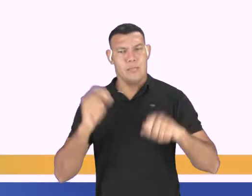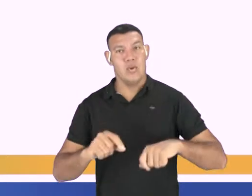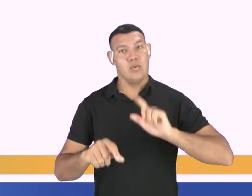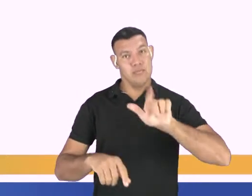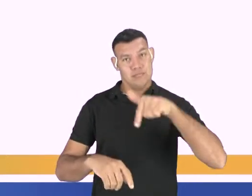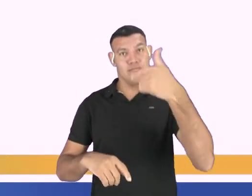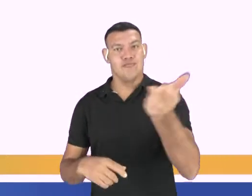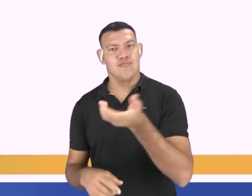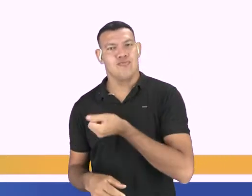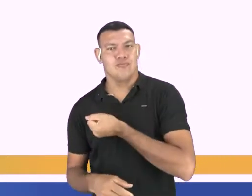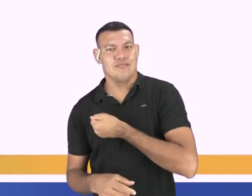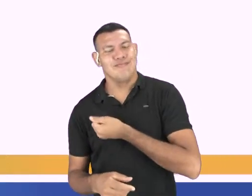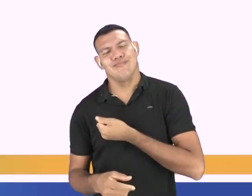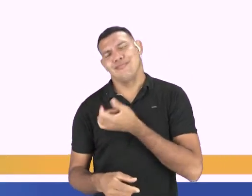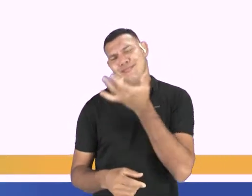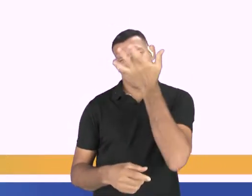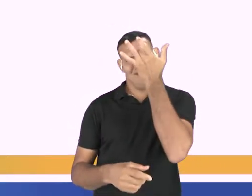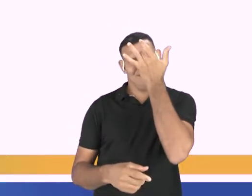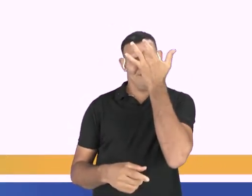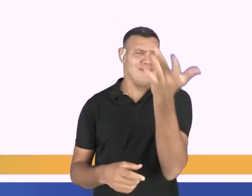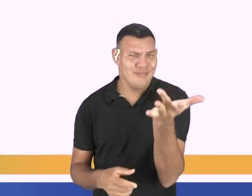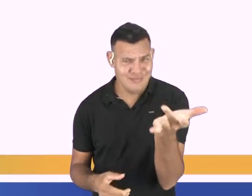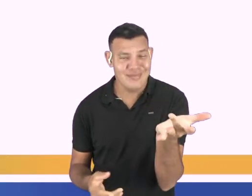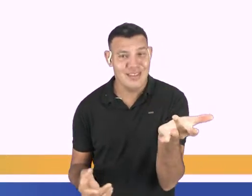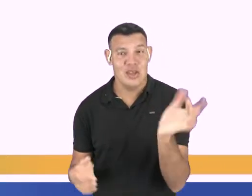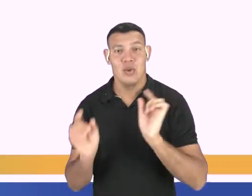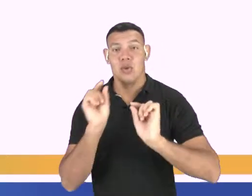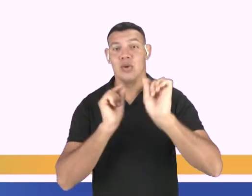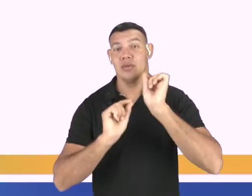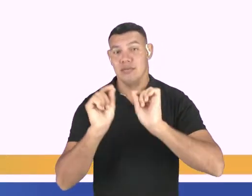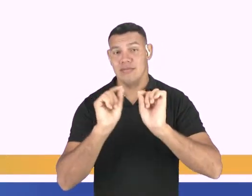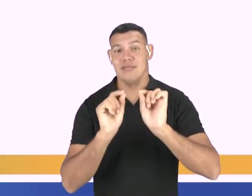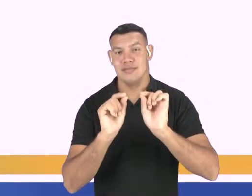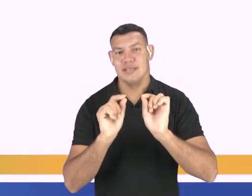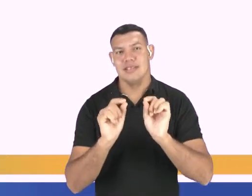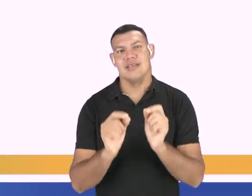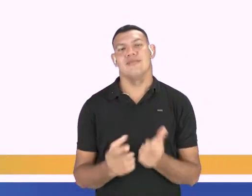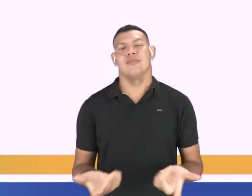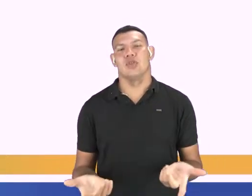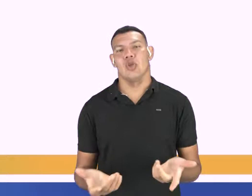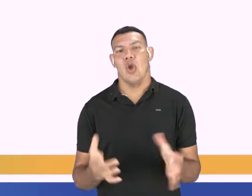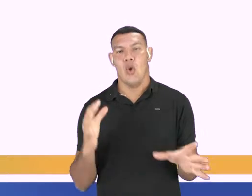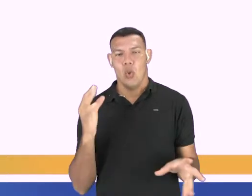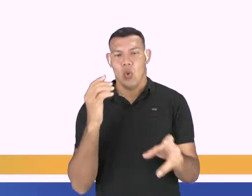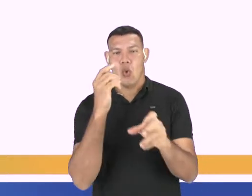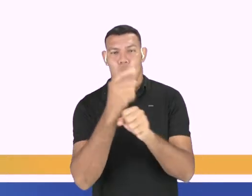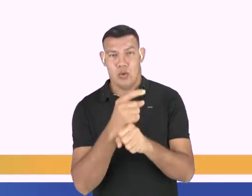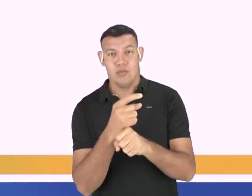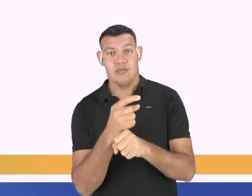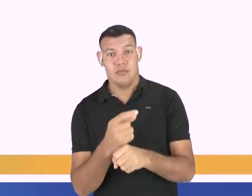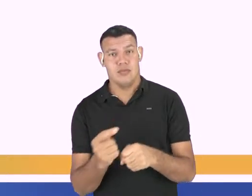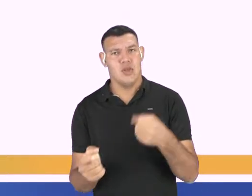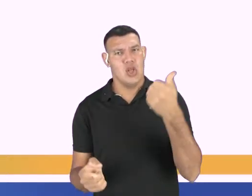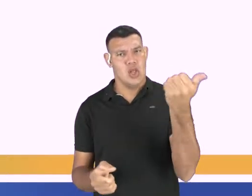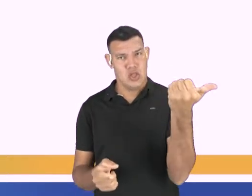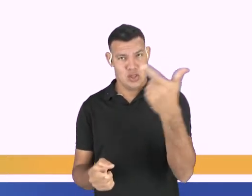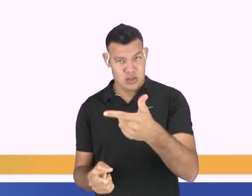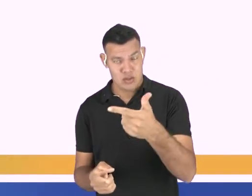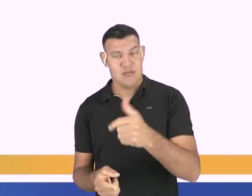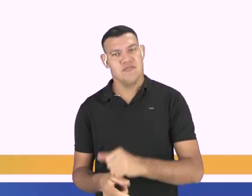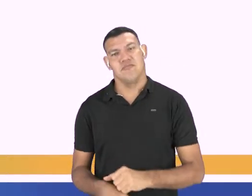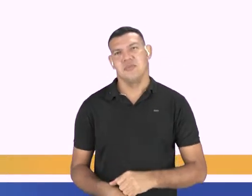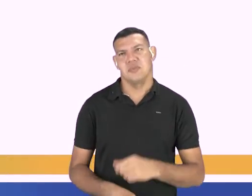outro. Daí, então, fica fácil, né, concluir que se somarmos a 12, por exemplo, 3 ou qualquer